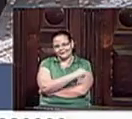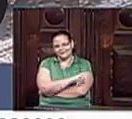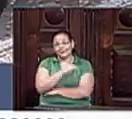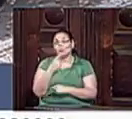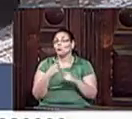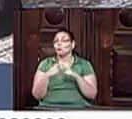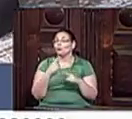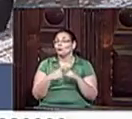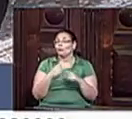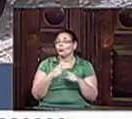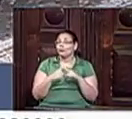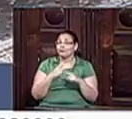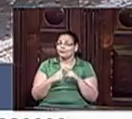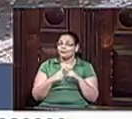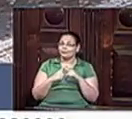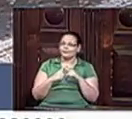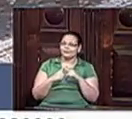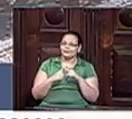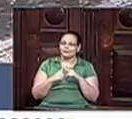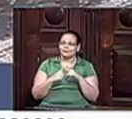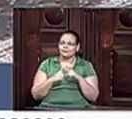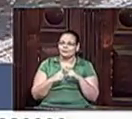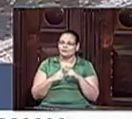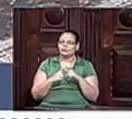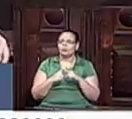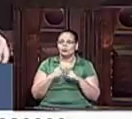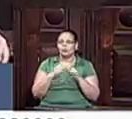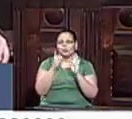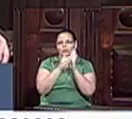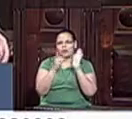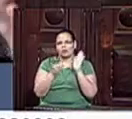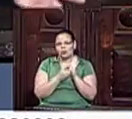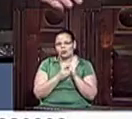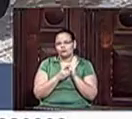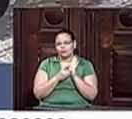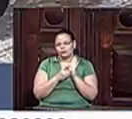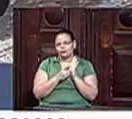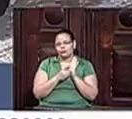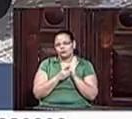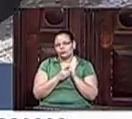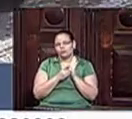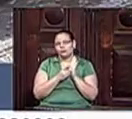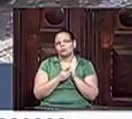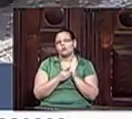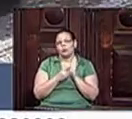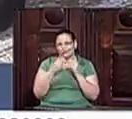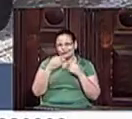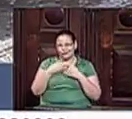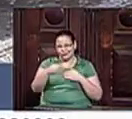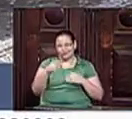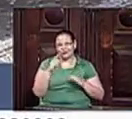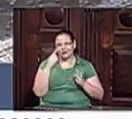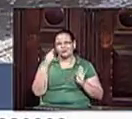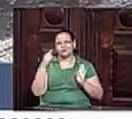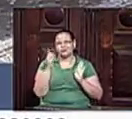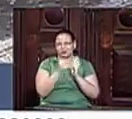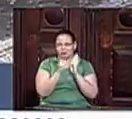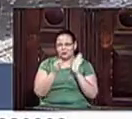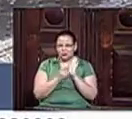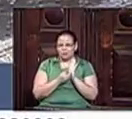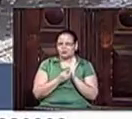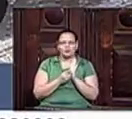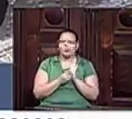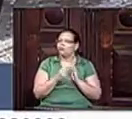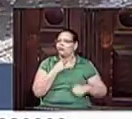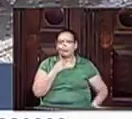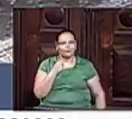Por que será que ele adiou? Porque saiu o decreto. Mas ele, diante do decreto, ele